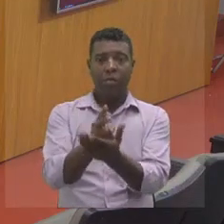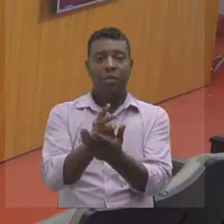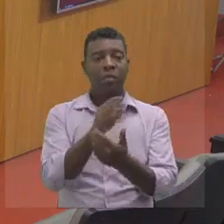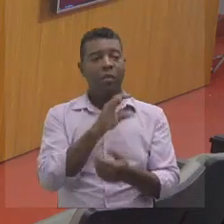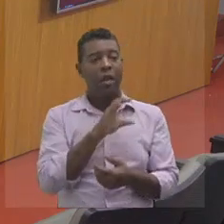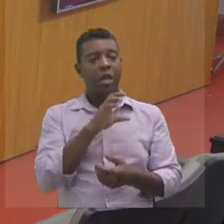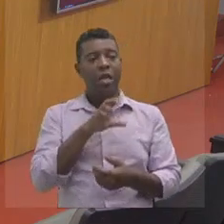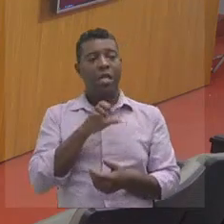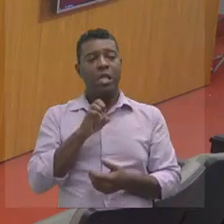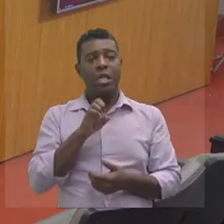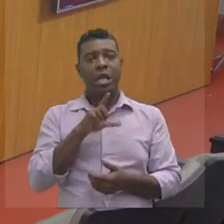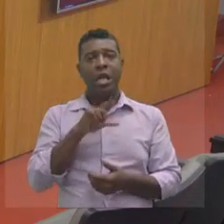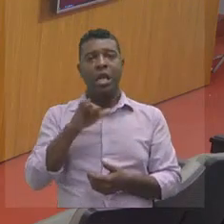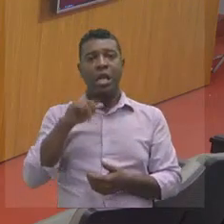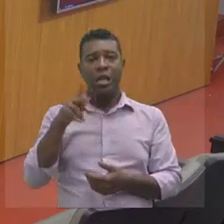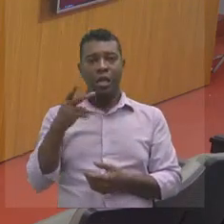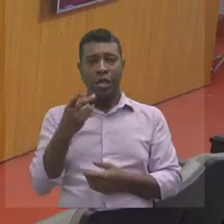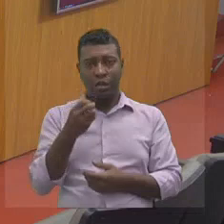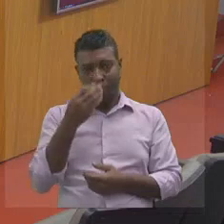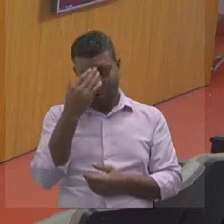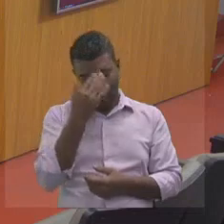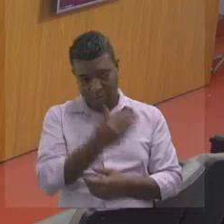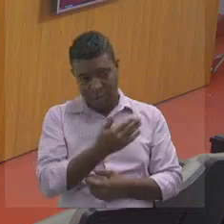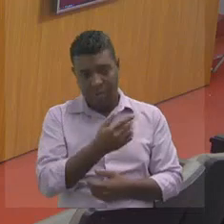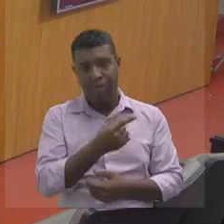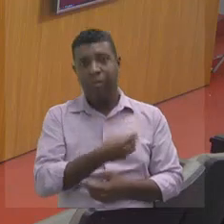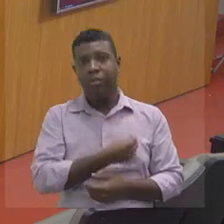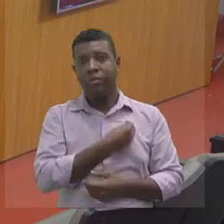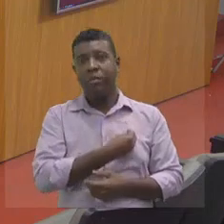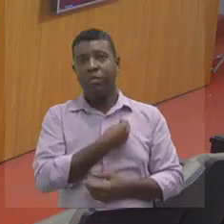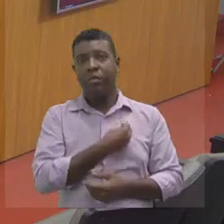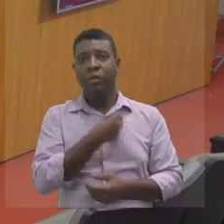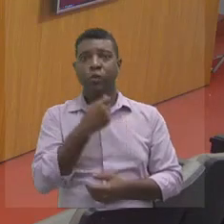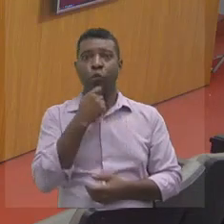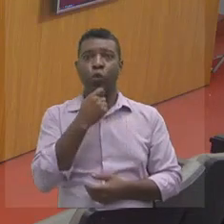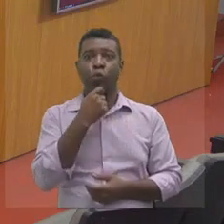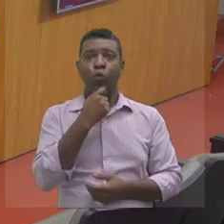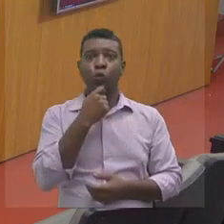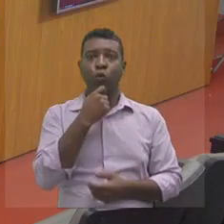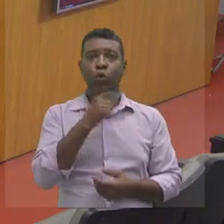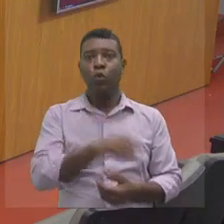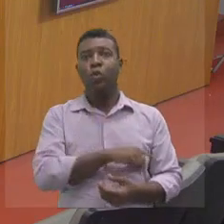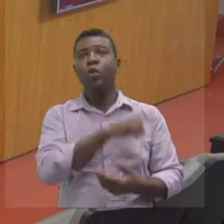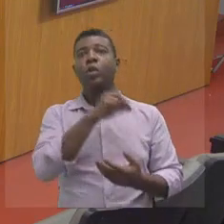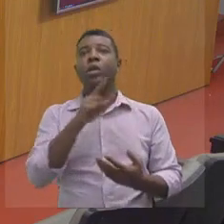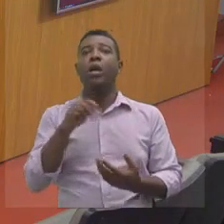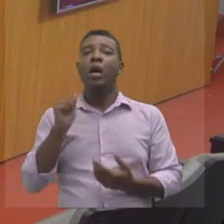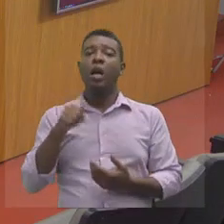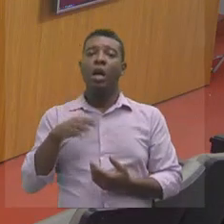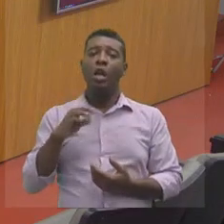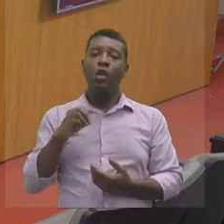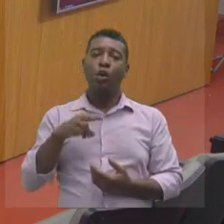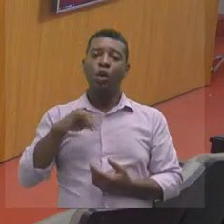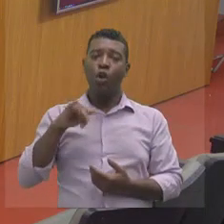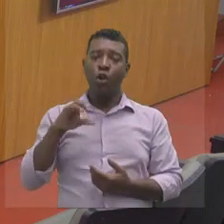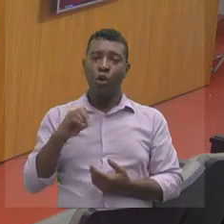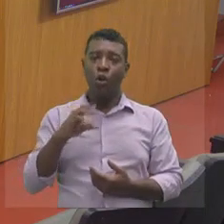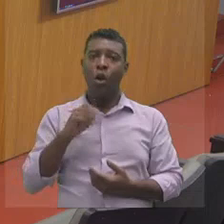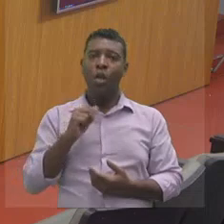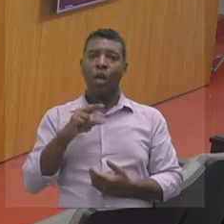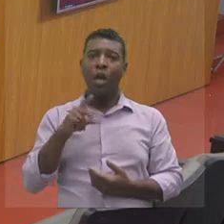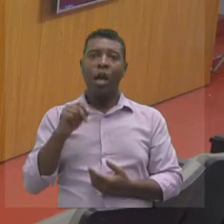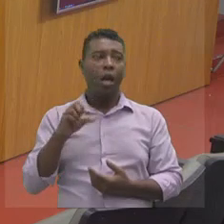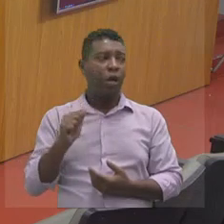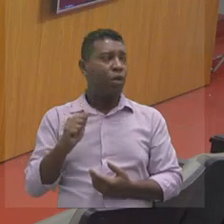Dr Jean Freire na sua ausência já tá ausente Antônio Carlos Arantes também ausente Caso